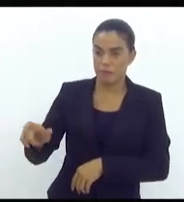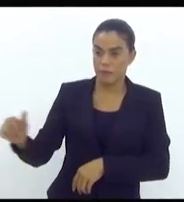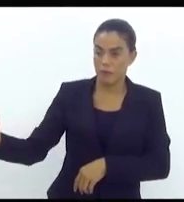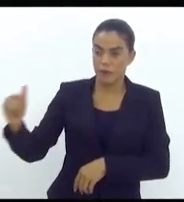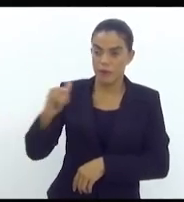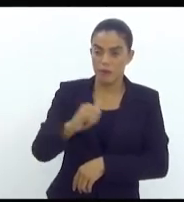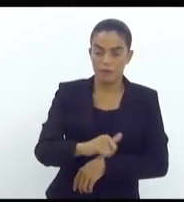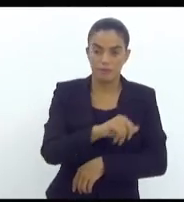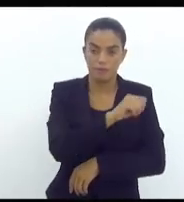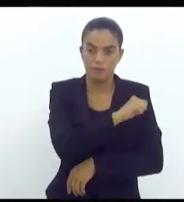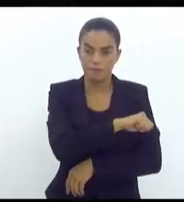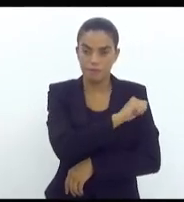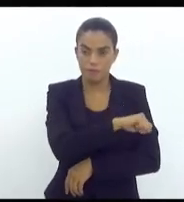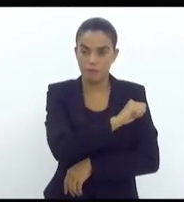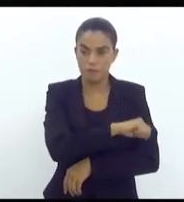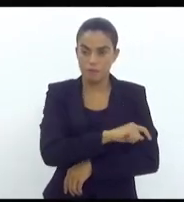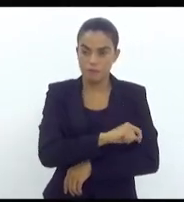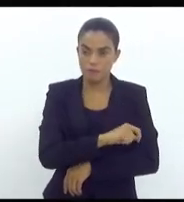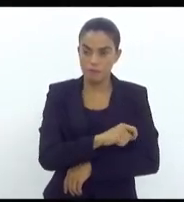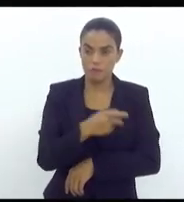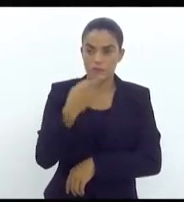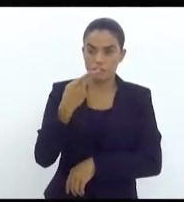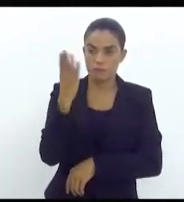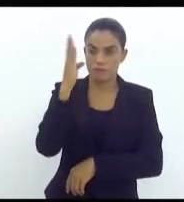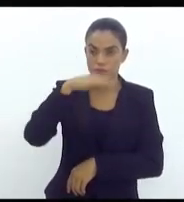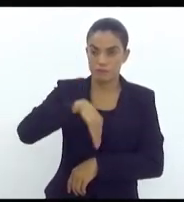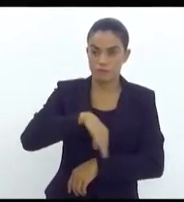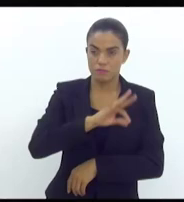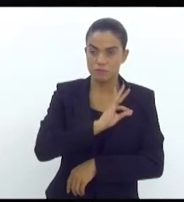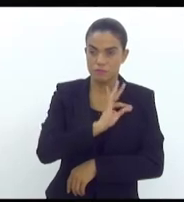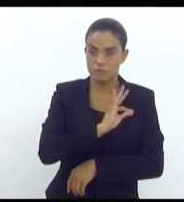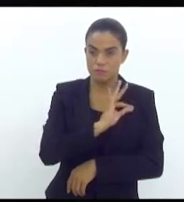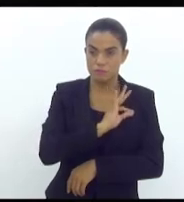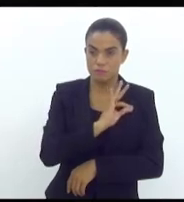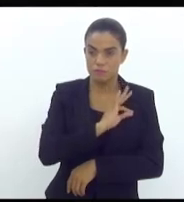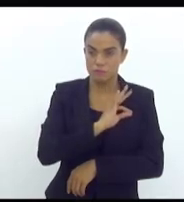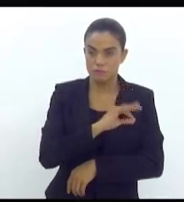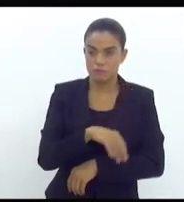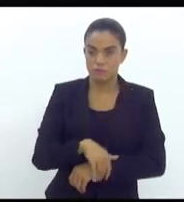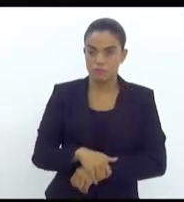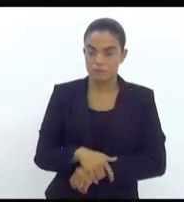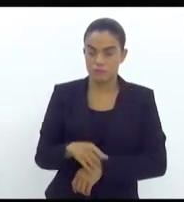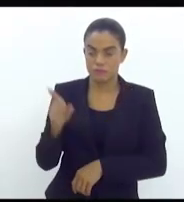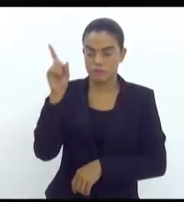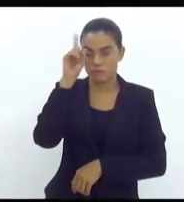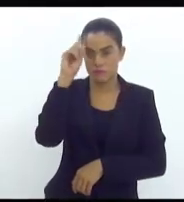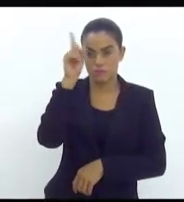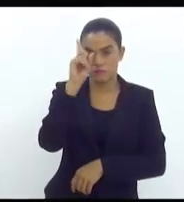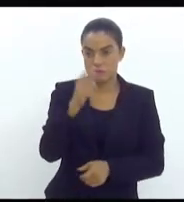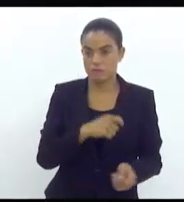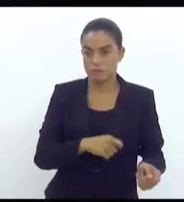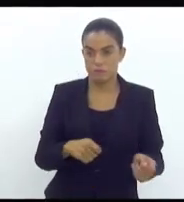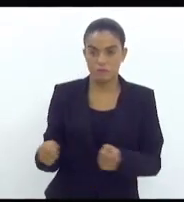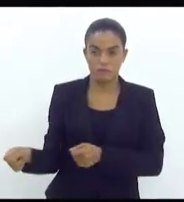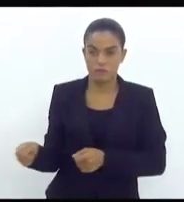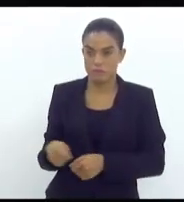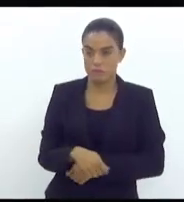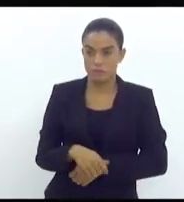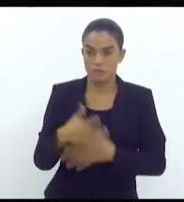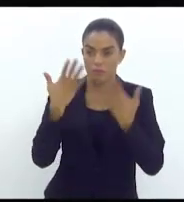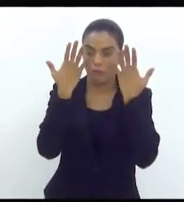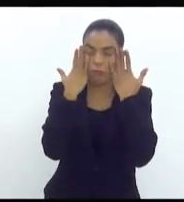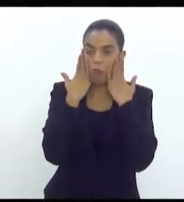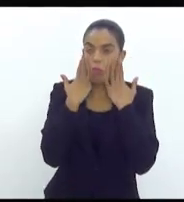venha para cá para falar mal dos policiais que todos os dias estão dando o